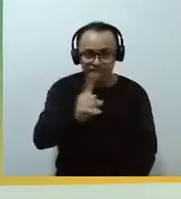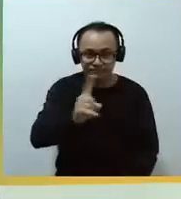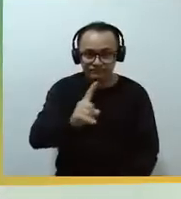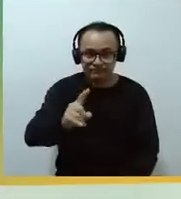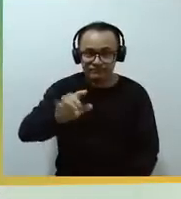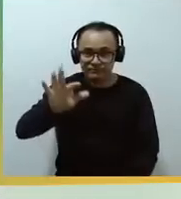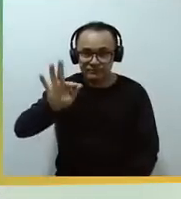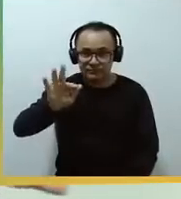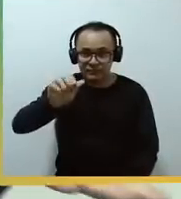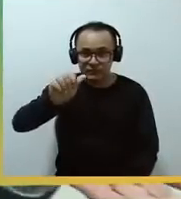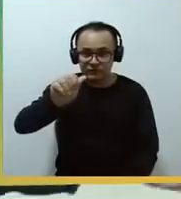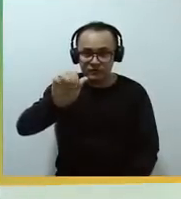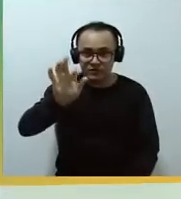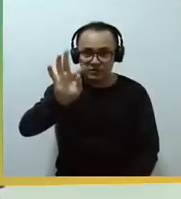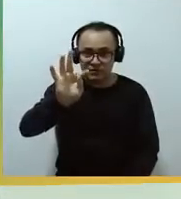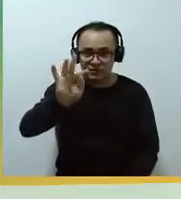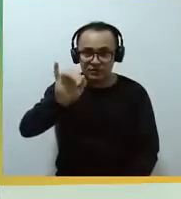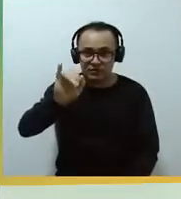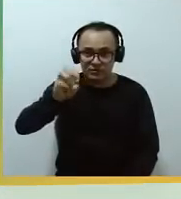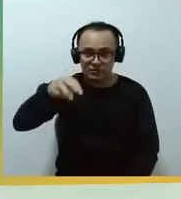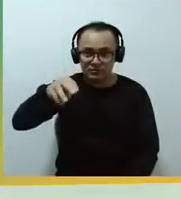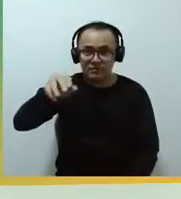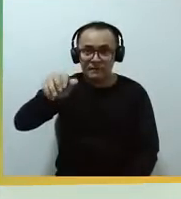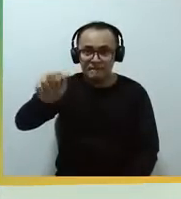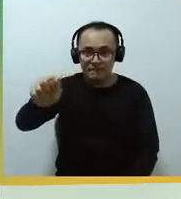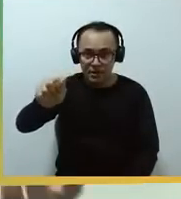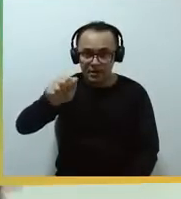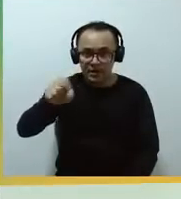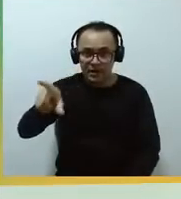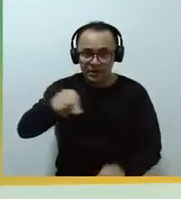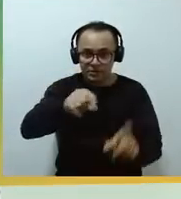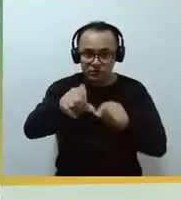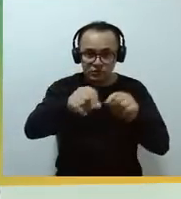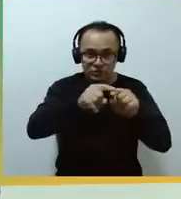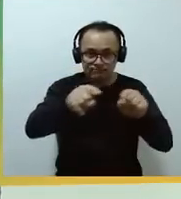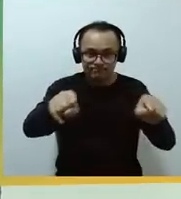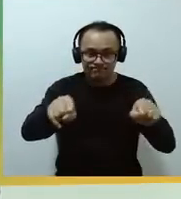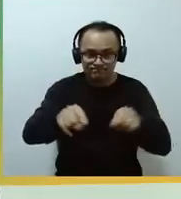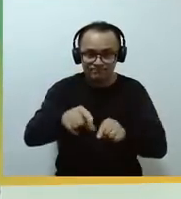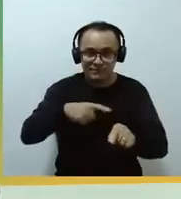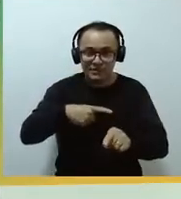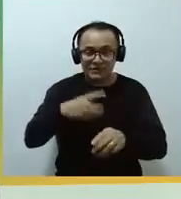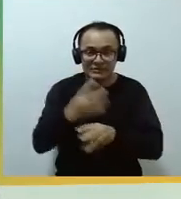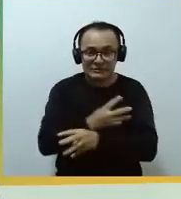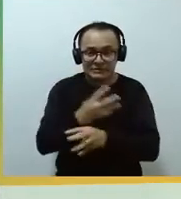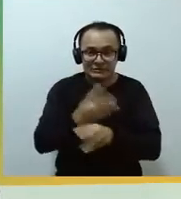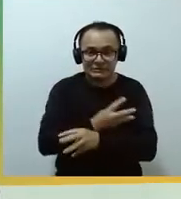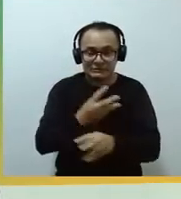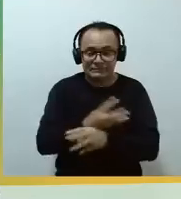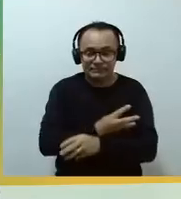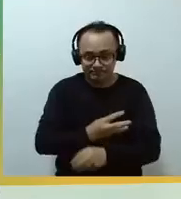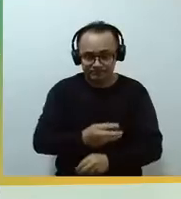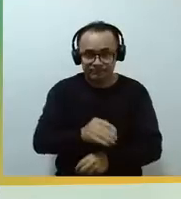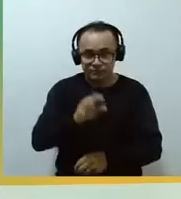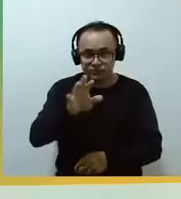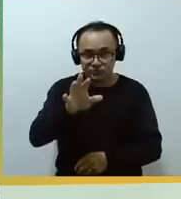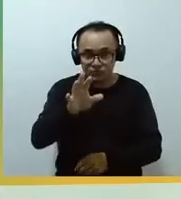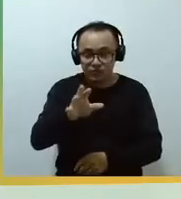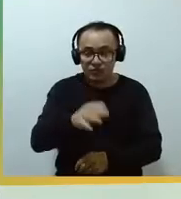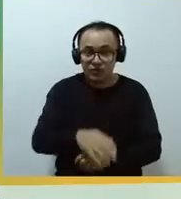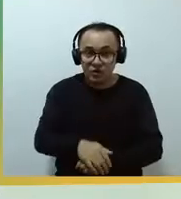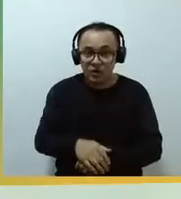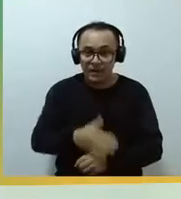ninguém quer, na sua propriedade, um aterro sanitário. Então, houve uma resistência muito grande. Para você ter uma ideia dessa gravidade, meus